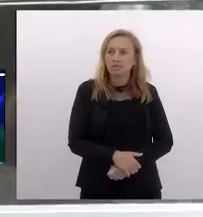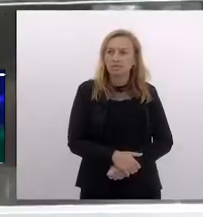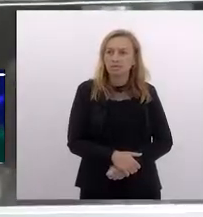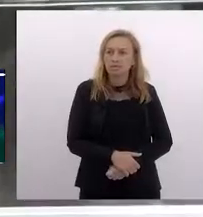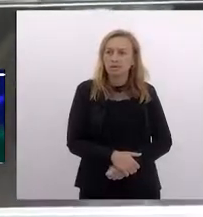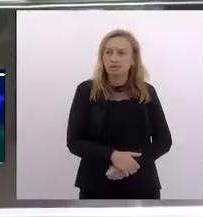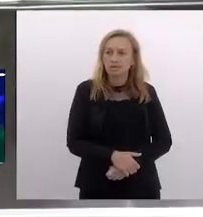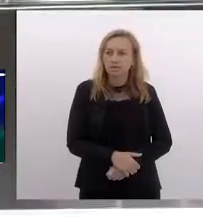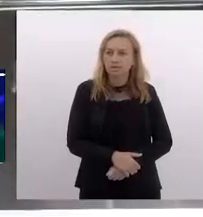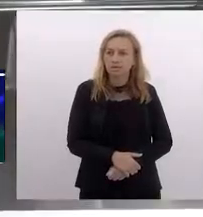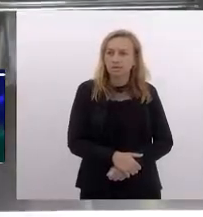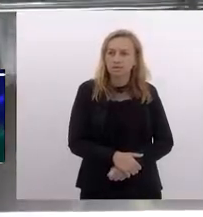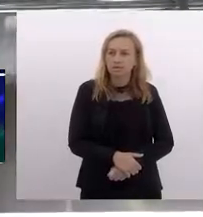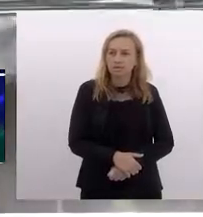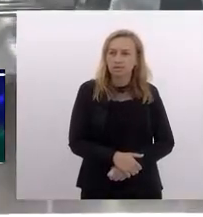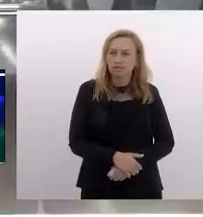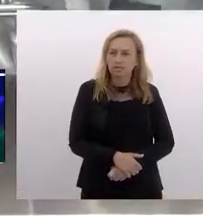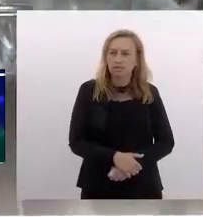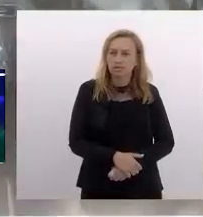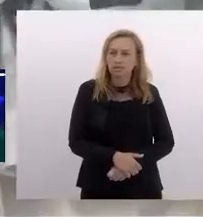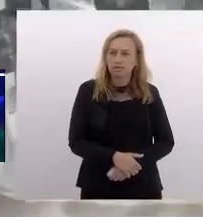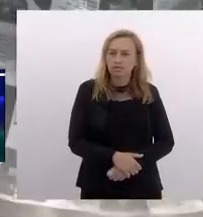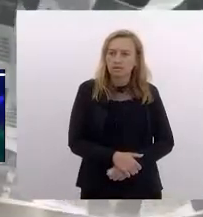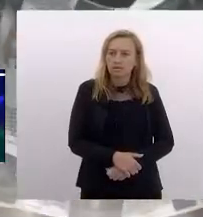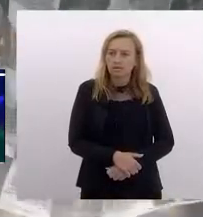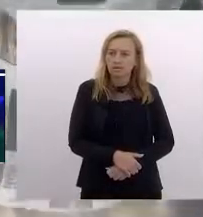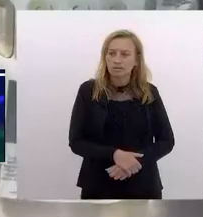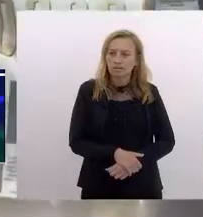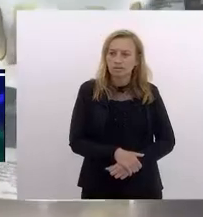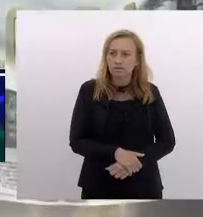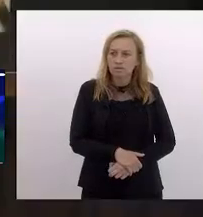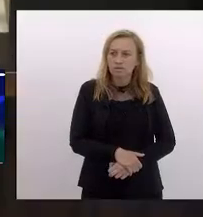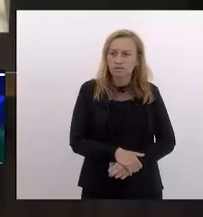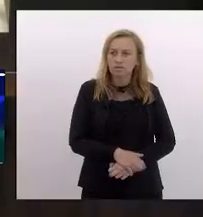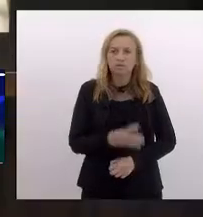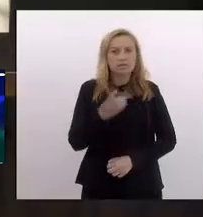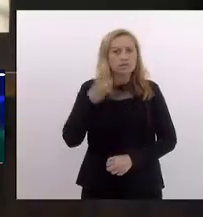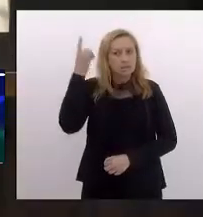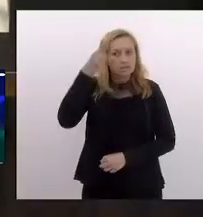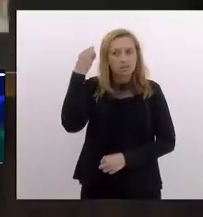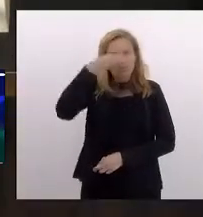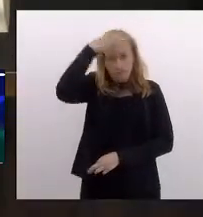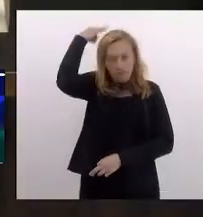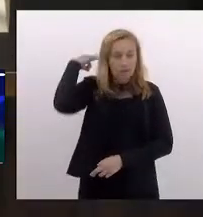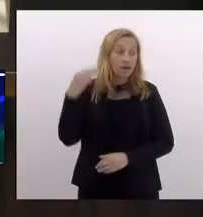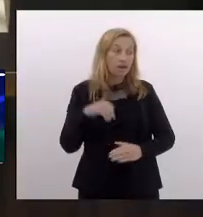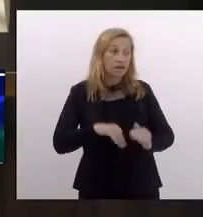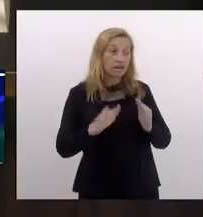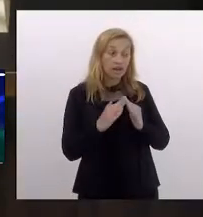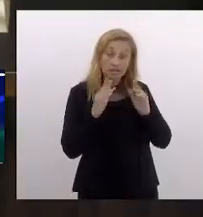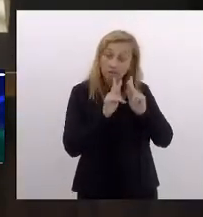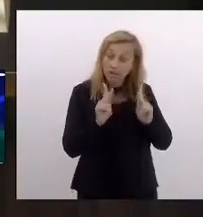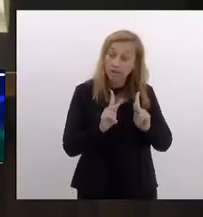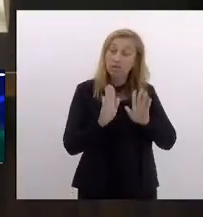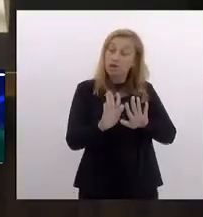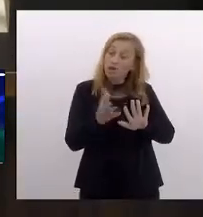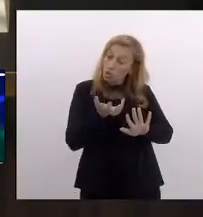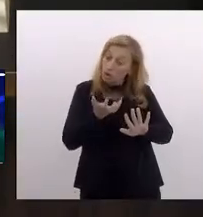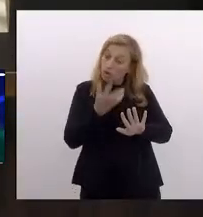o amor de Deus Deputado Márcio seu presente aqui a casa do entendimento